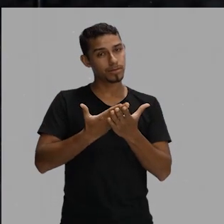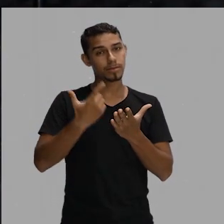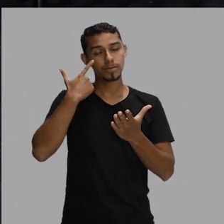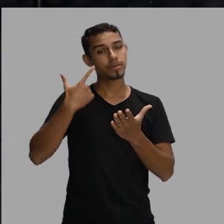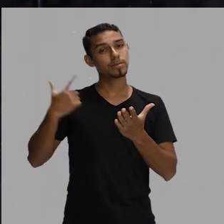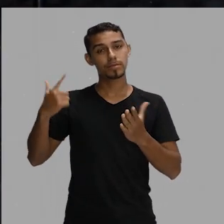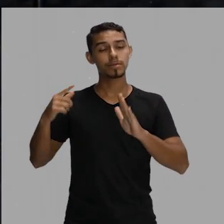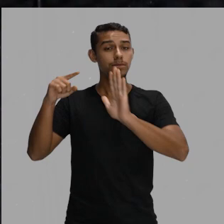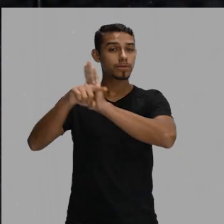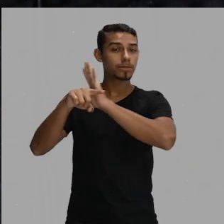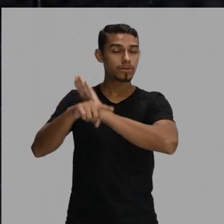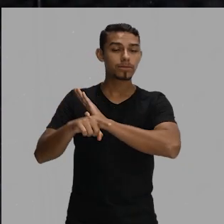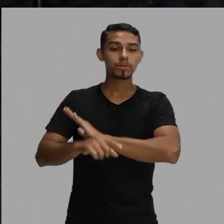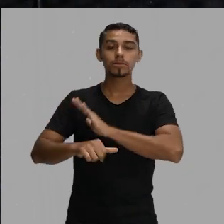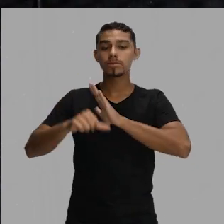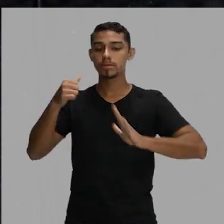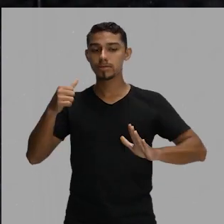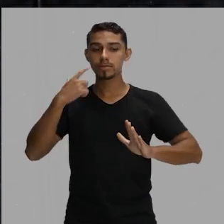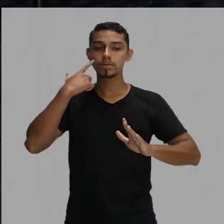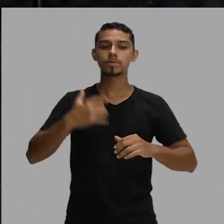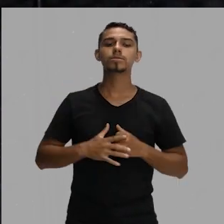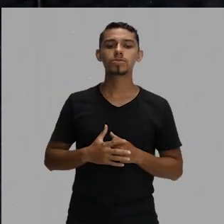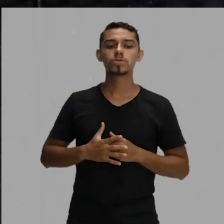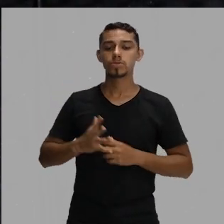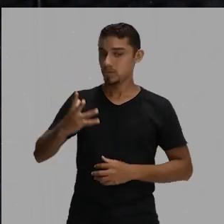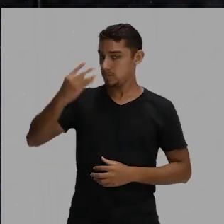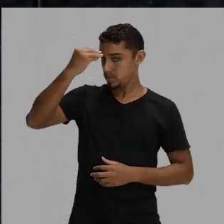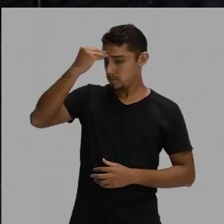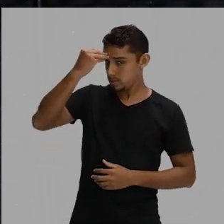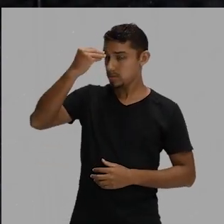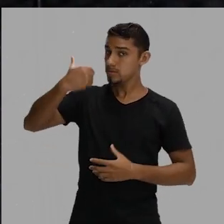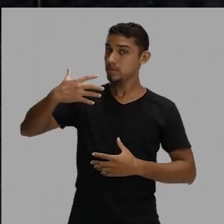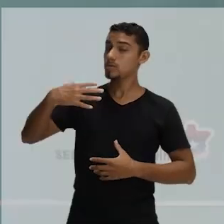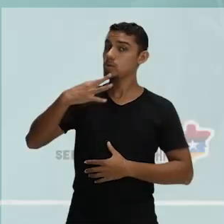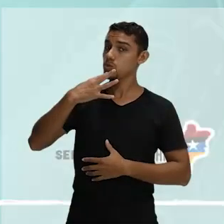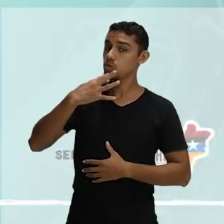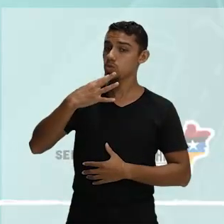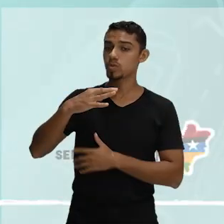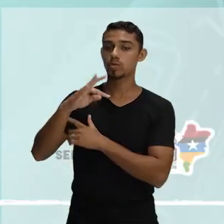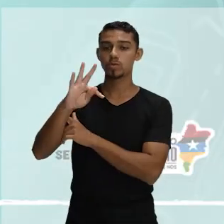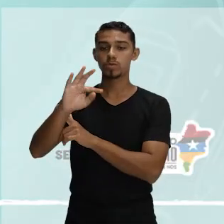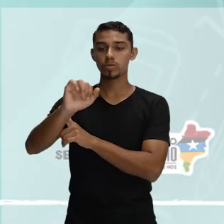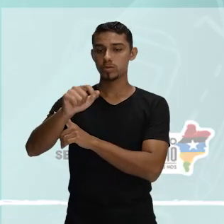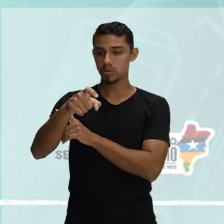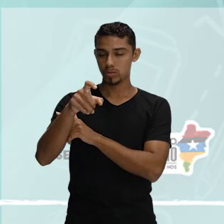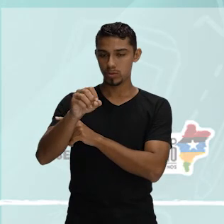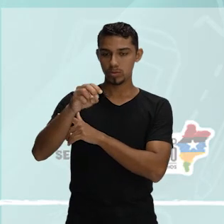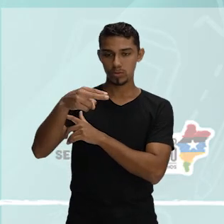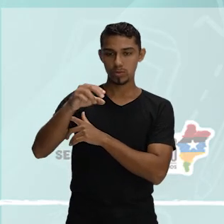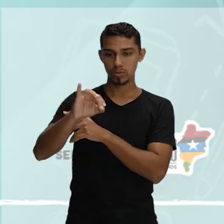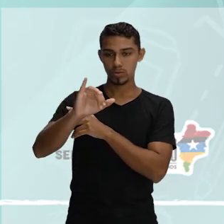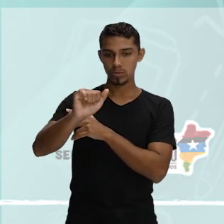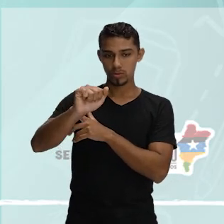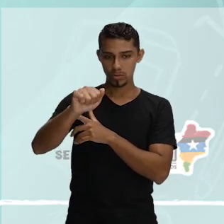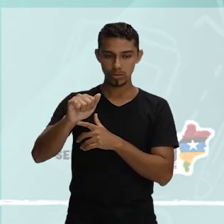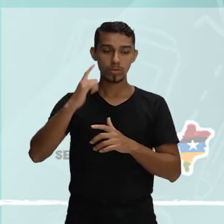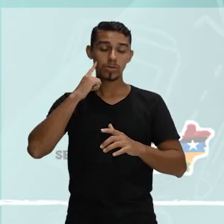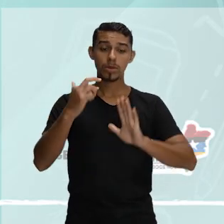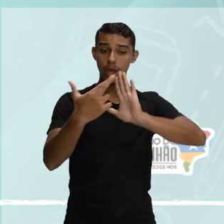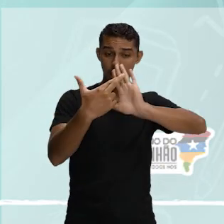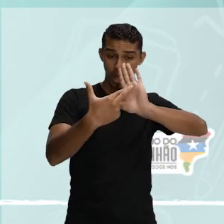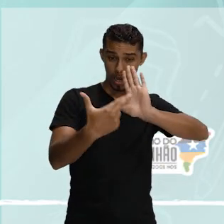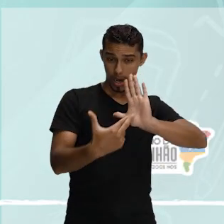seguinte: considerando os conhecimentos de taxonomia, é correto afirmar que as regras de